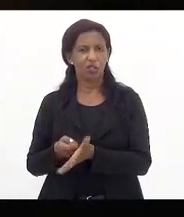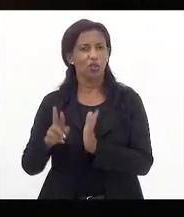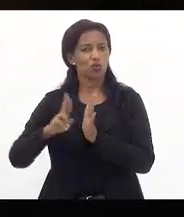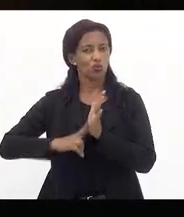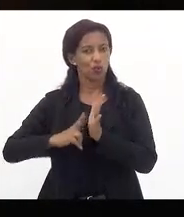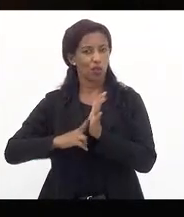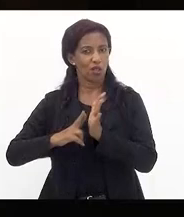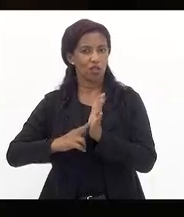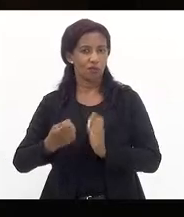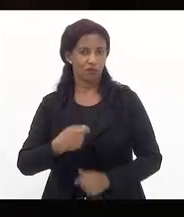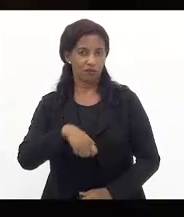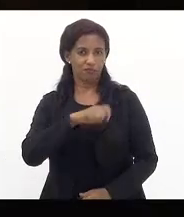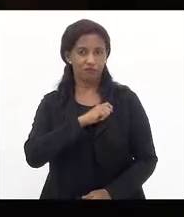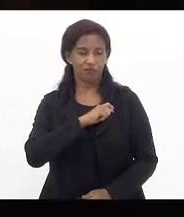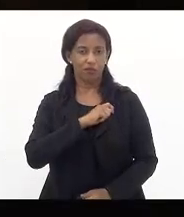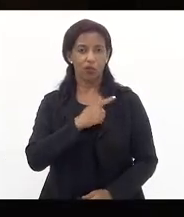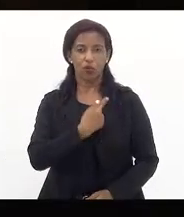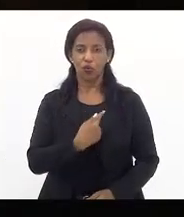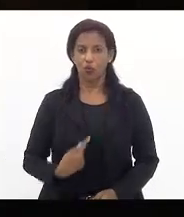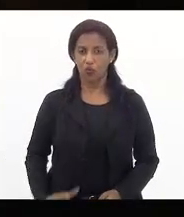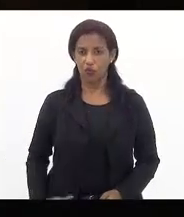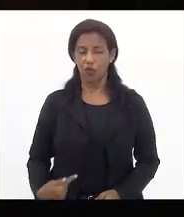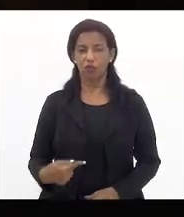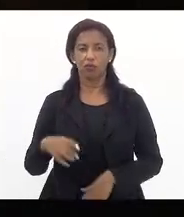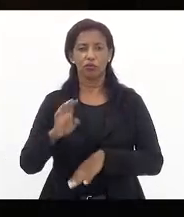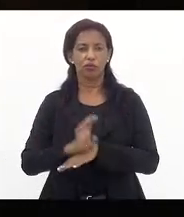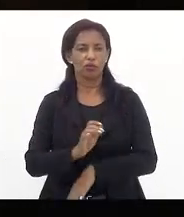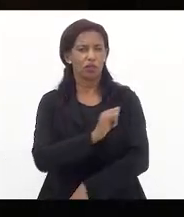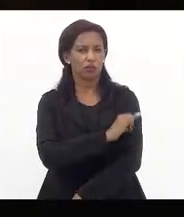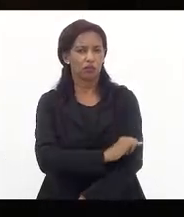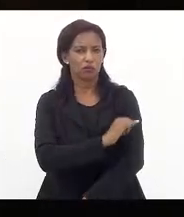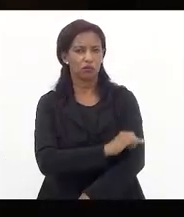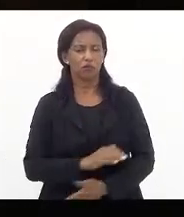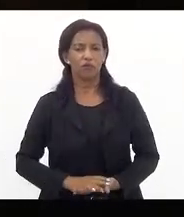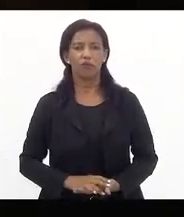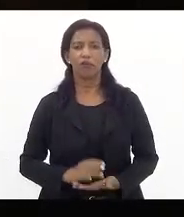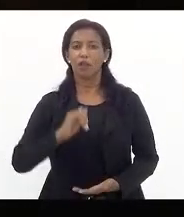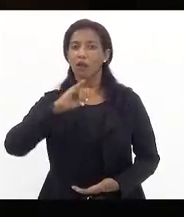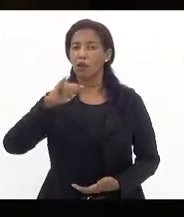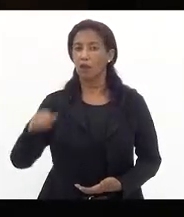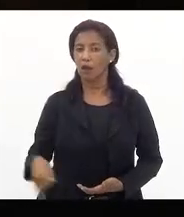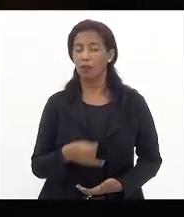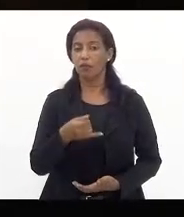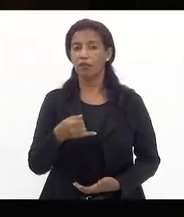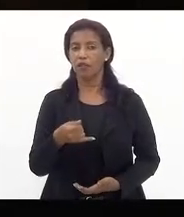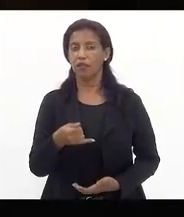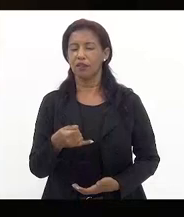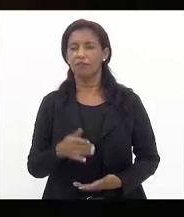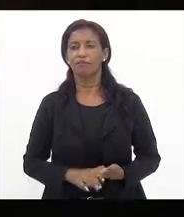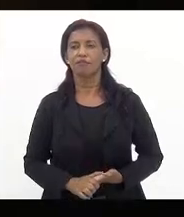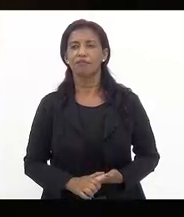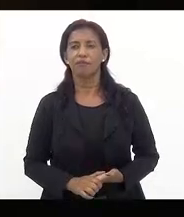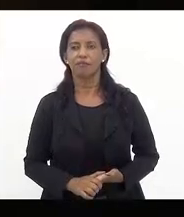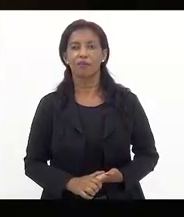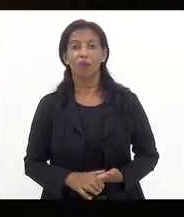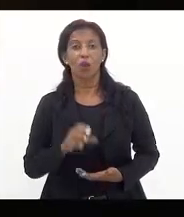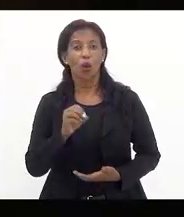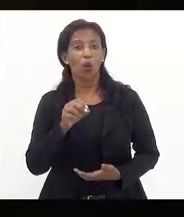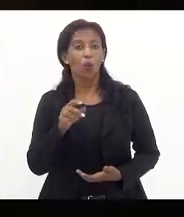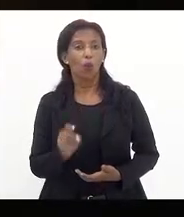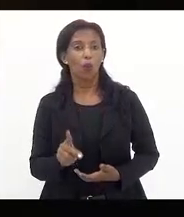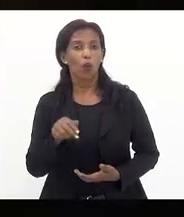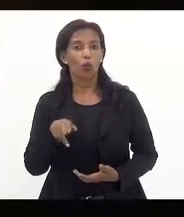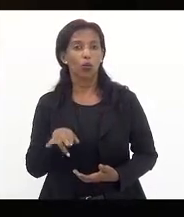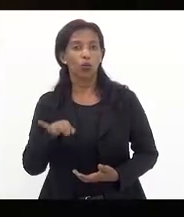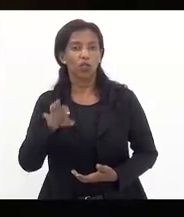de recuperação fiscal, o governador do Rio de Janeiro aproveita a oportunidade, oportunista que